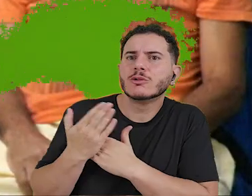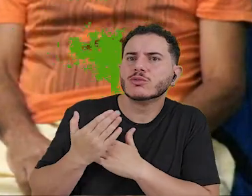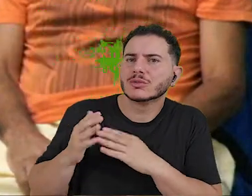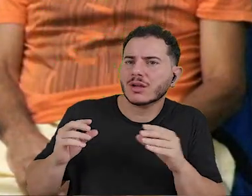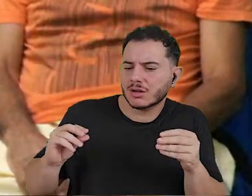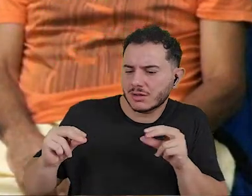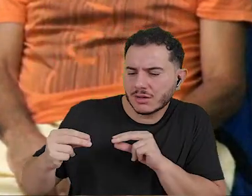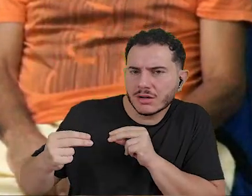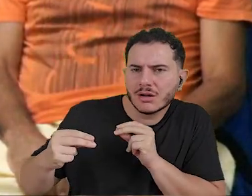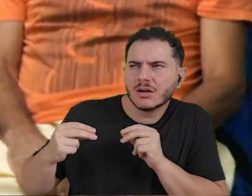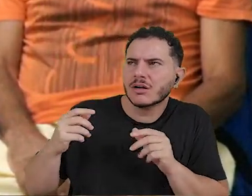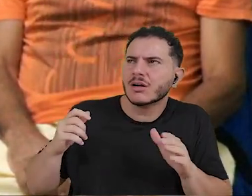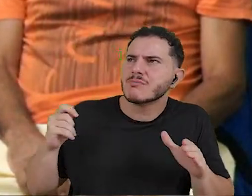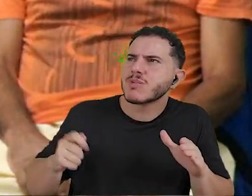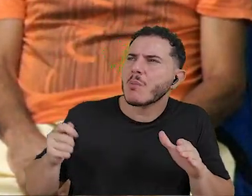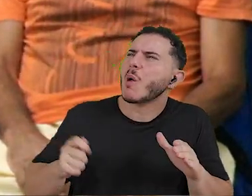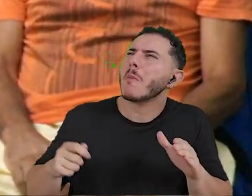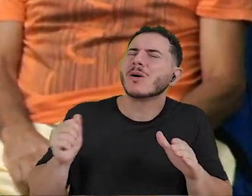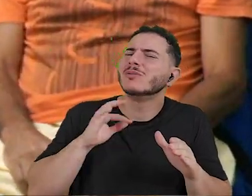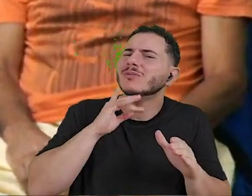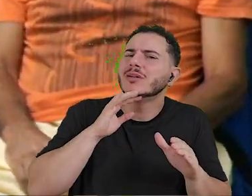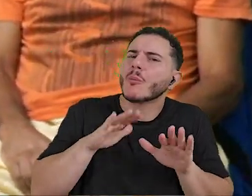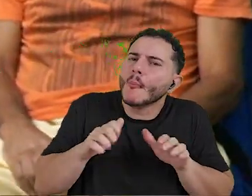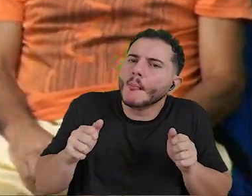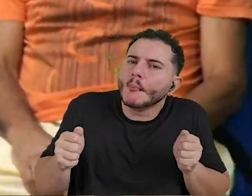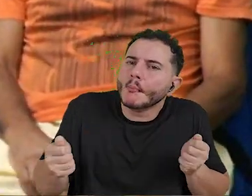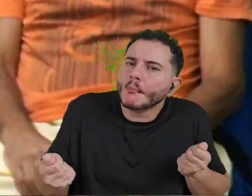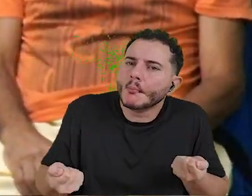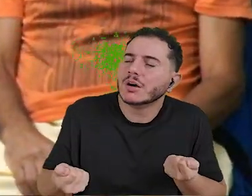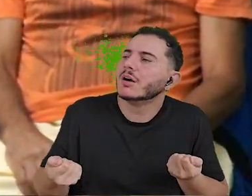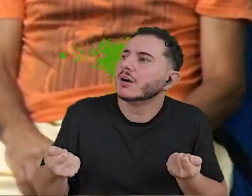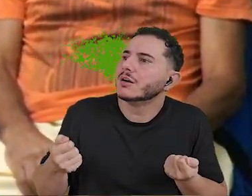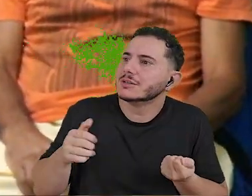ajudar naquilo que eu queria, para me proporcionar naquilo que eu sou.